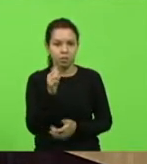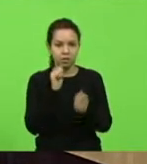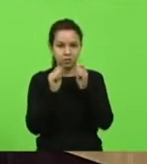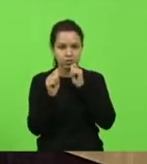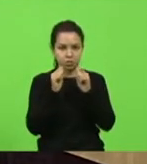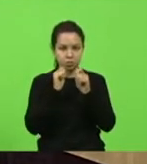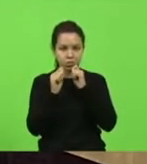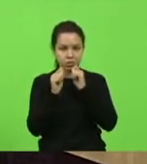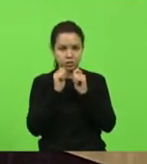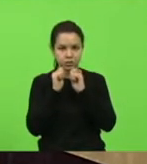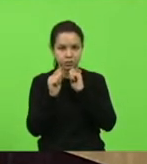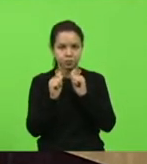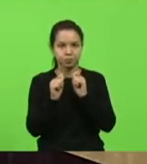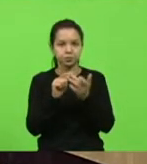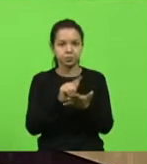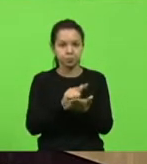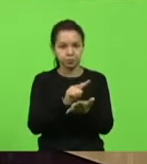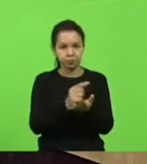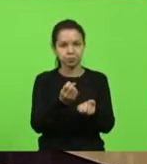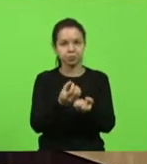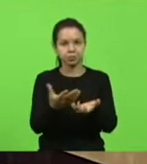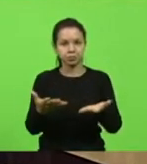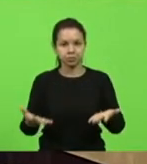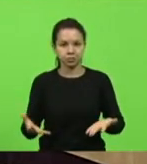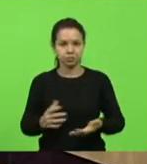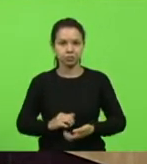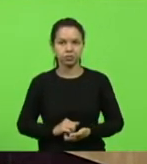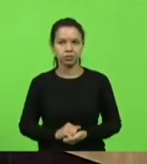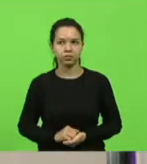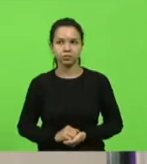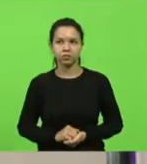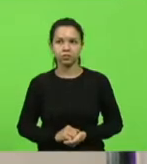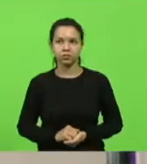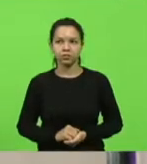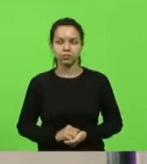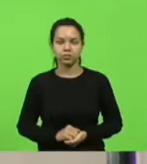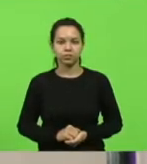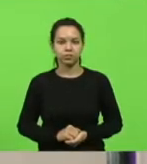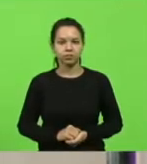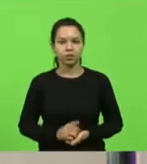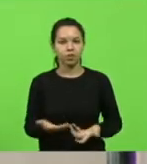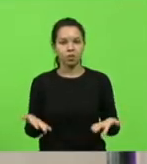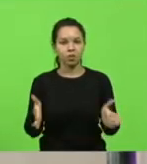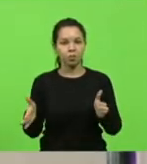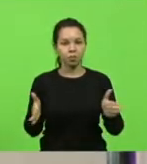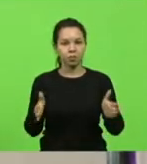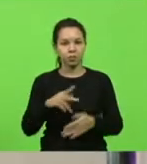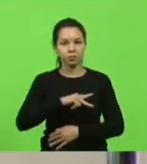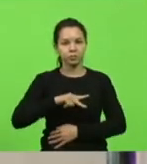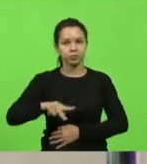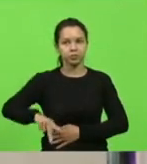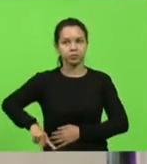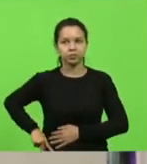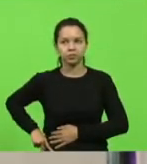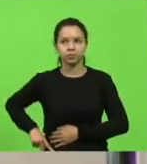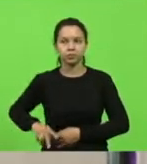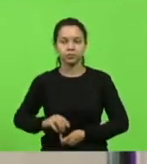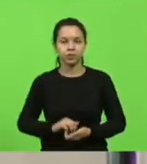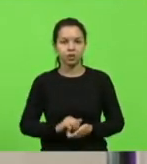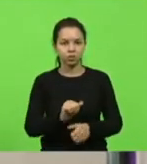para que proceda a distribuição do expediente nesse momento Essa presidência